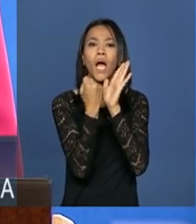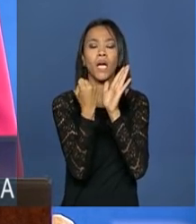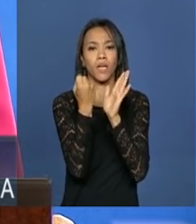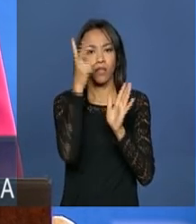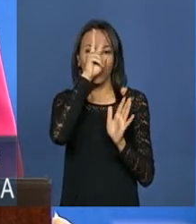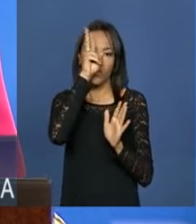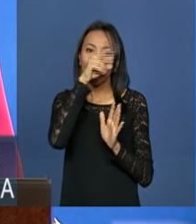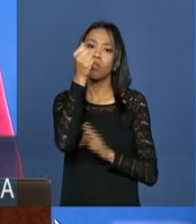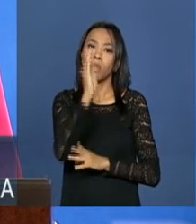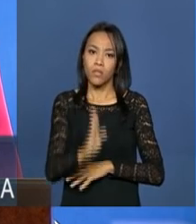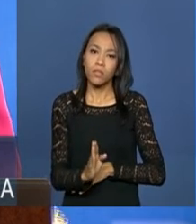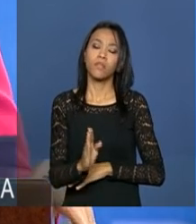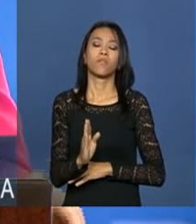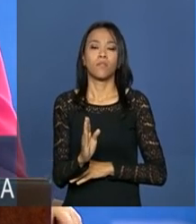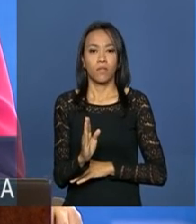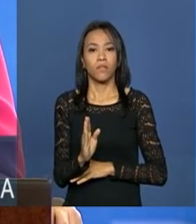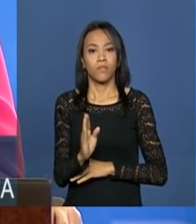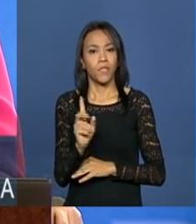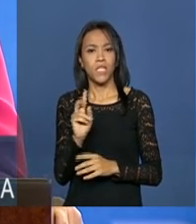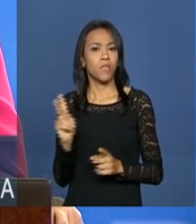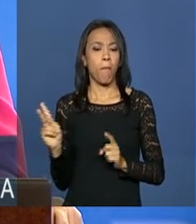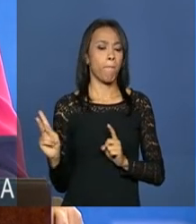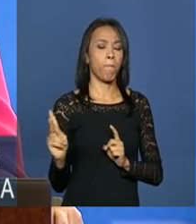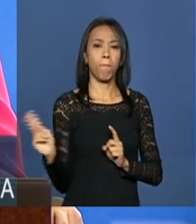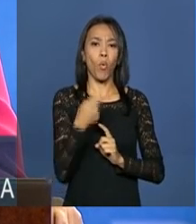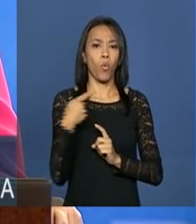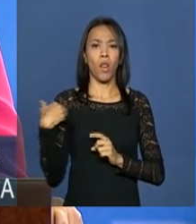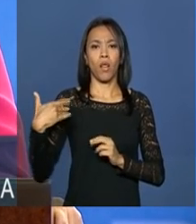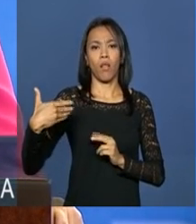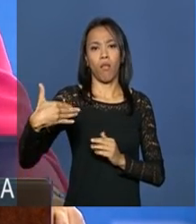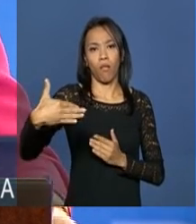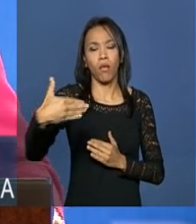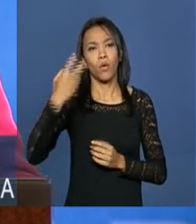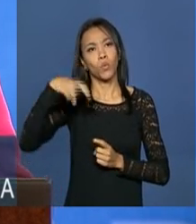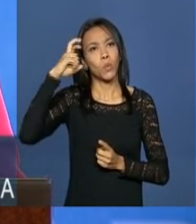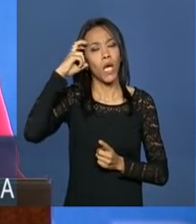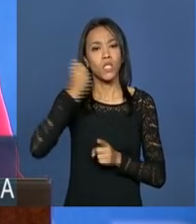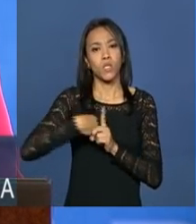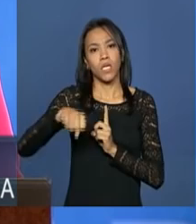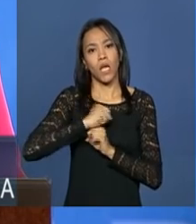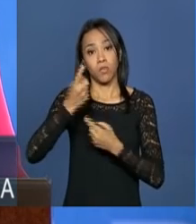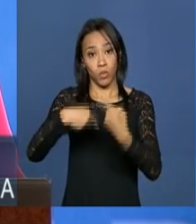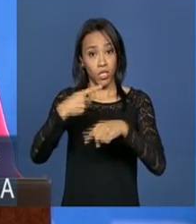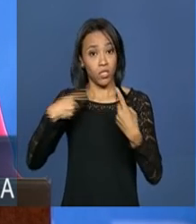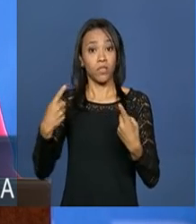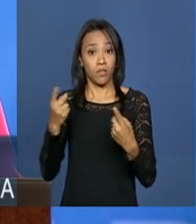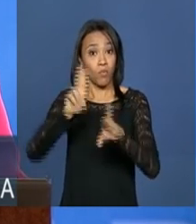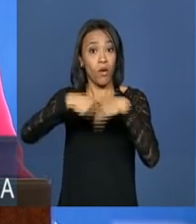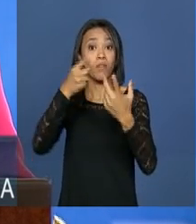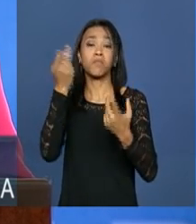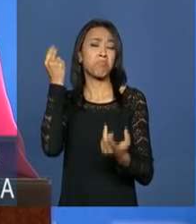sua história e nas suas consequências sociais, culturais e políticas da